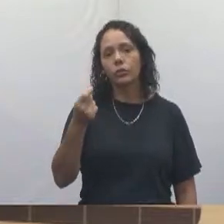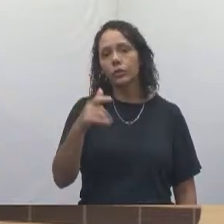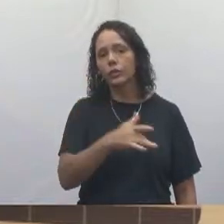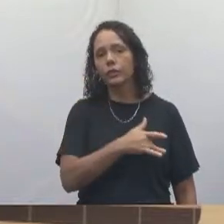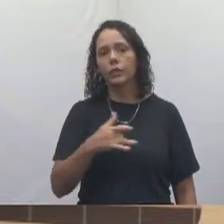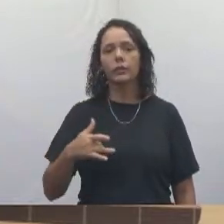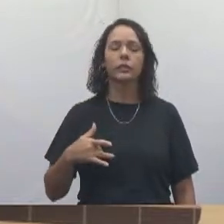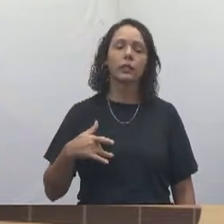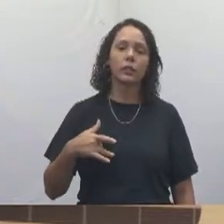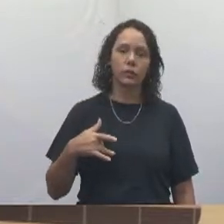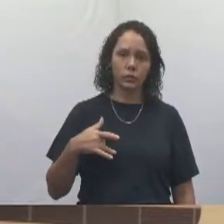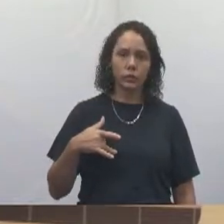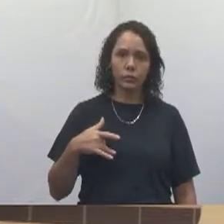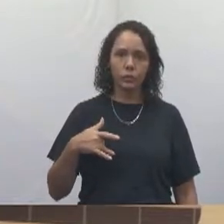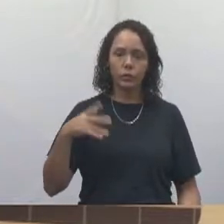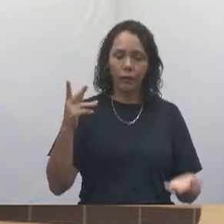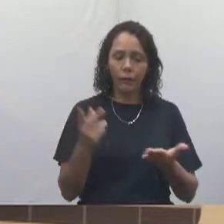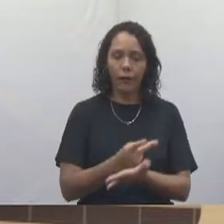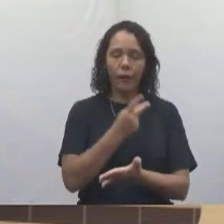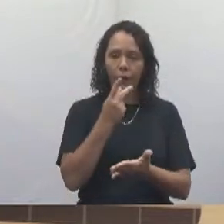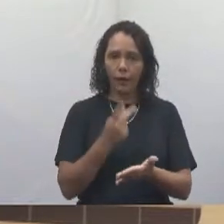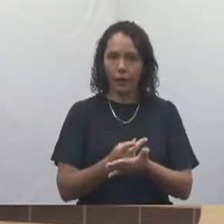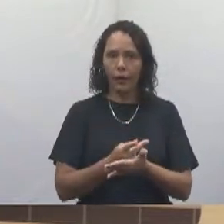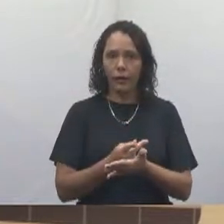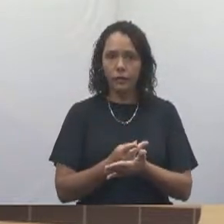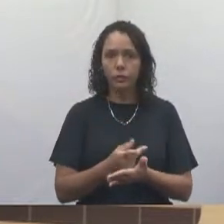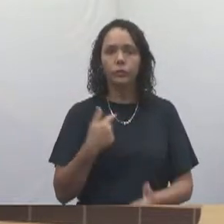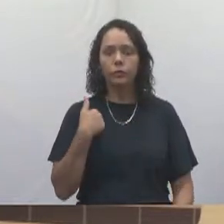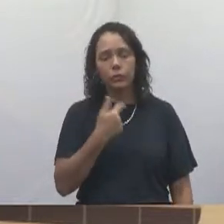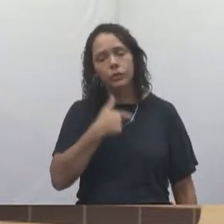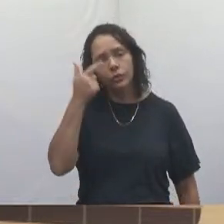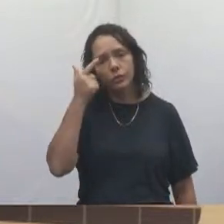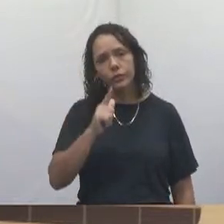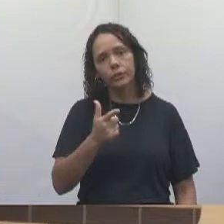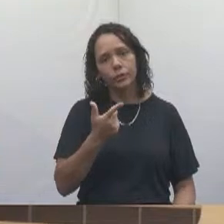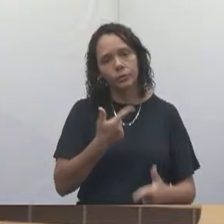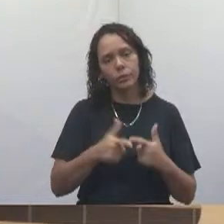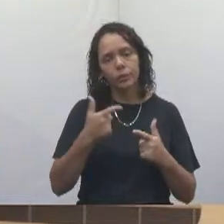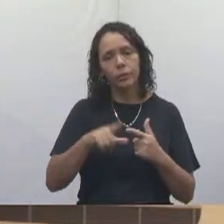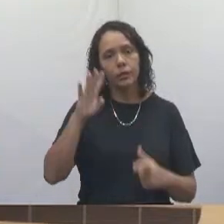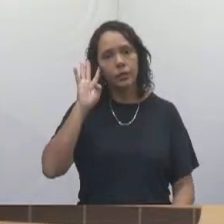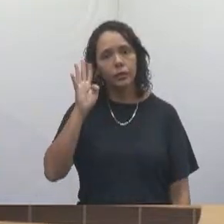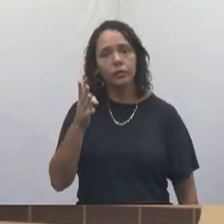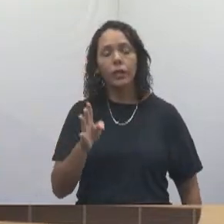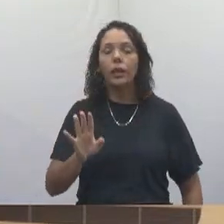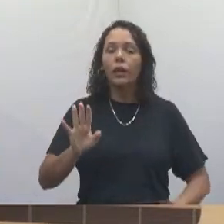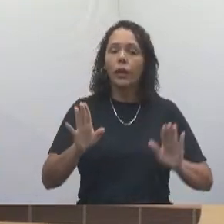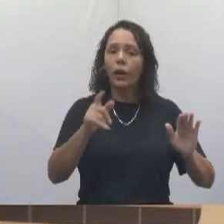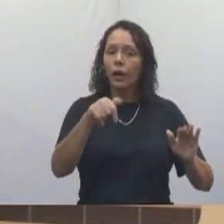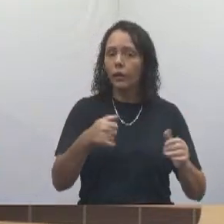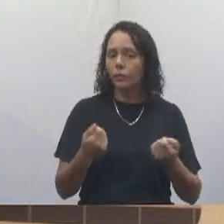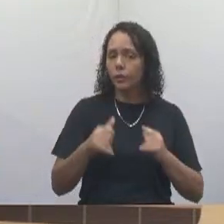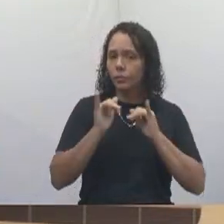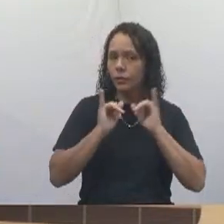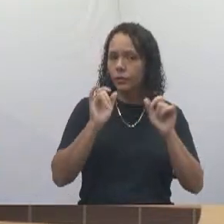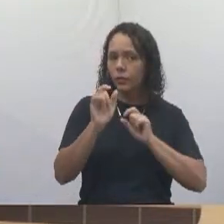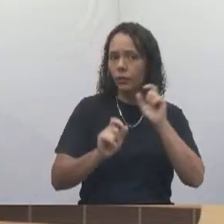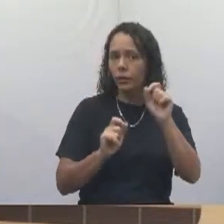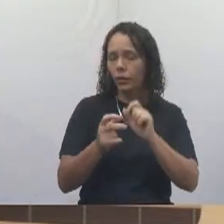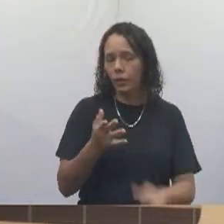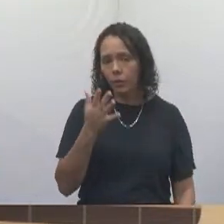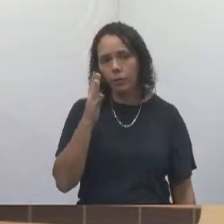por critério estritamente político, nós vamos resolver. E olha, gente, aqui a gente precisa dizer isso.